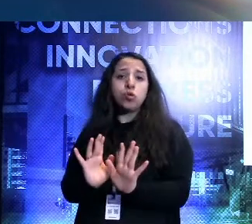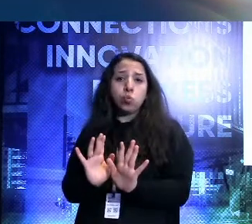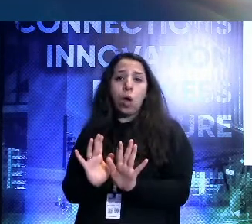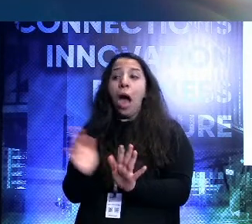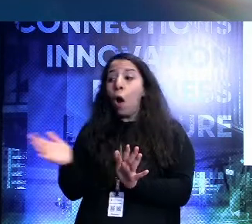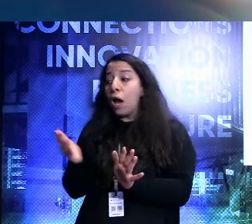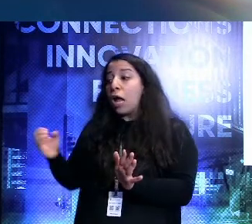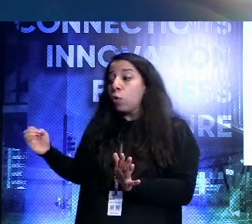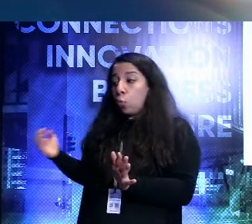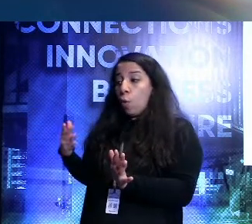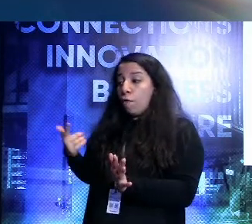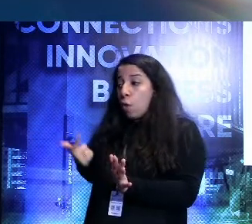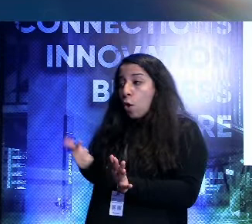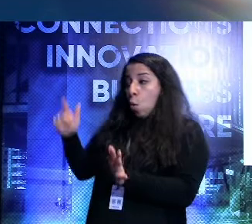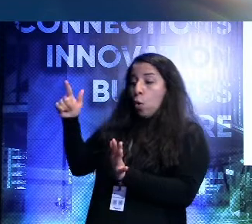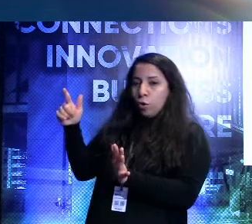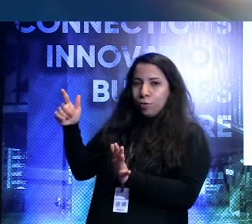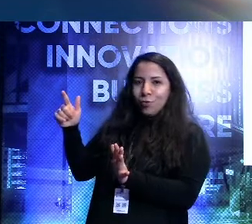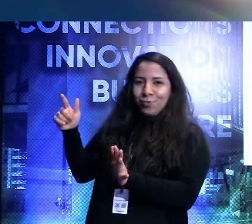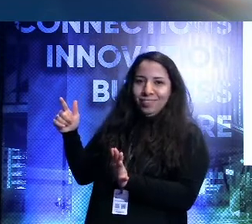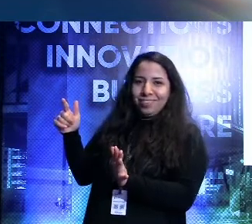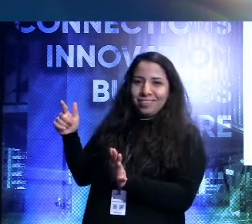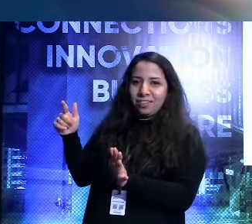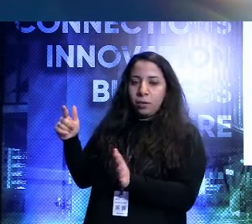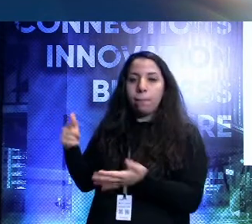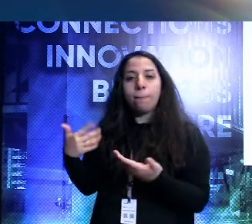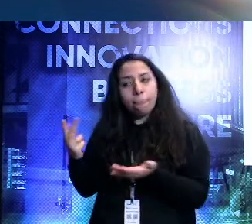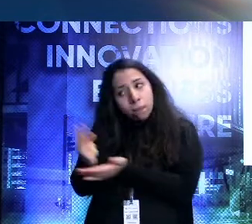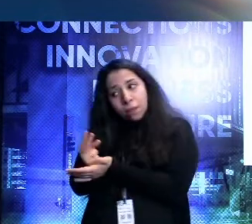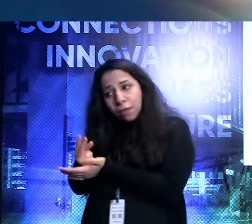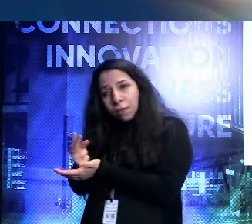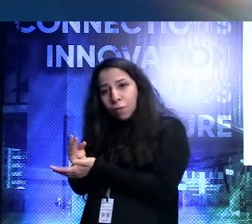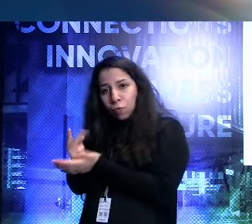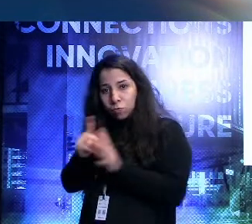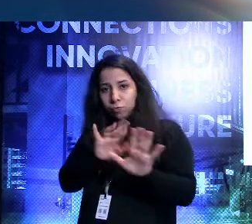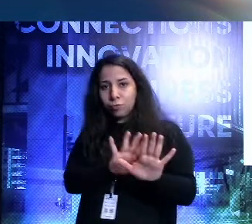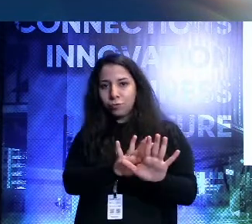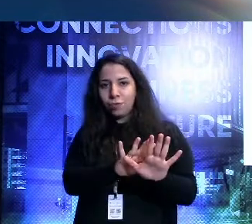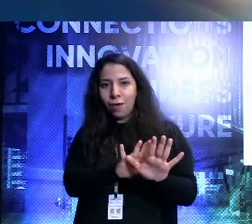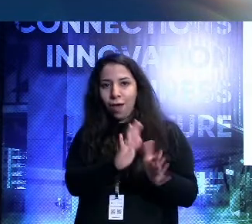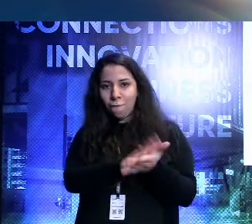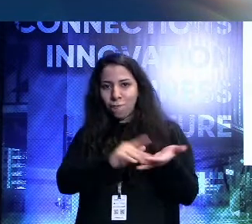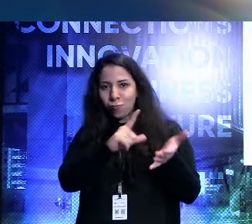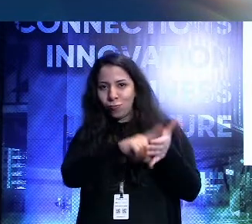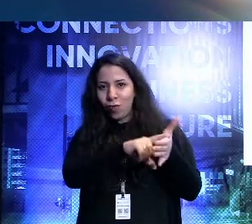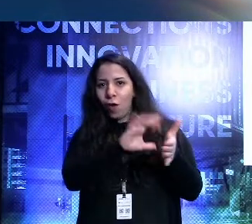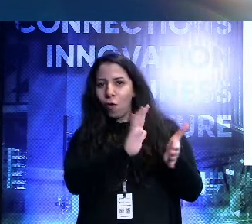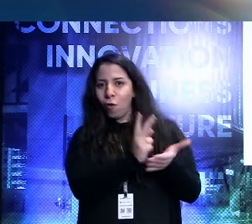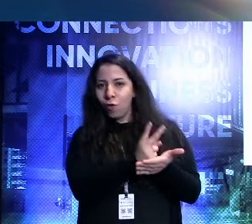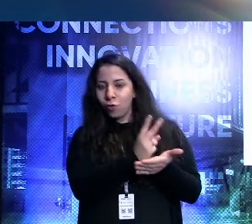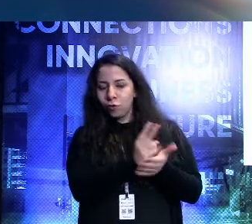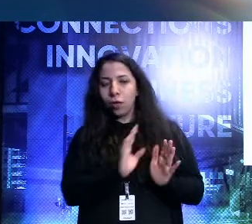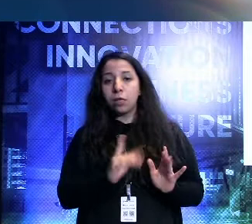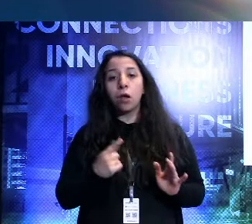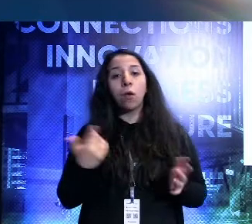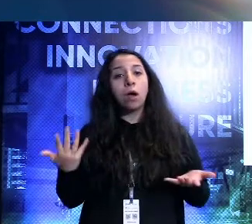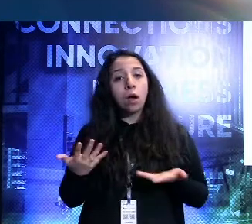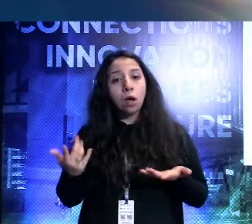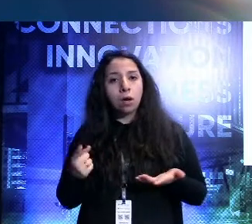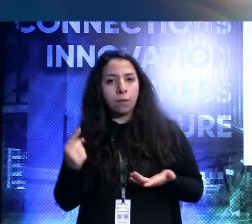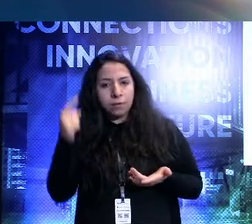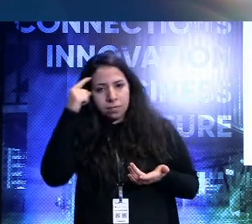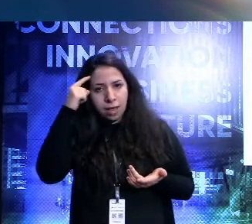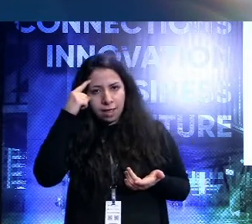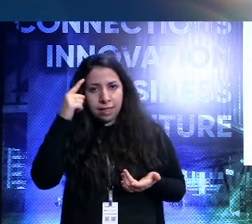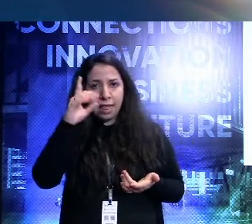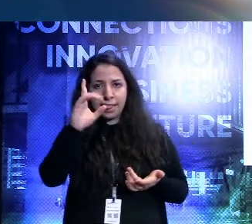isso é importantíssimo e isso faz com que a gente tenha segurança para fazer hot deploy. A gente pode fazer deploy